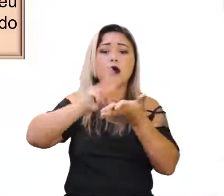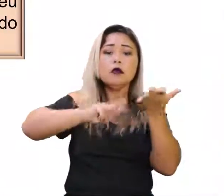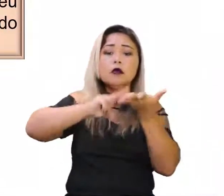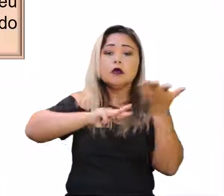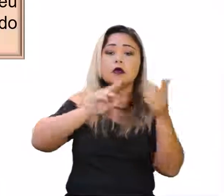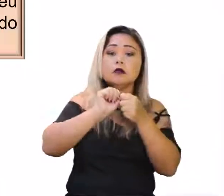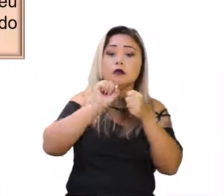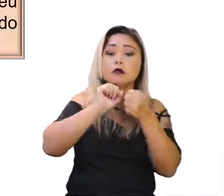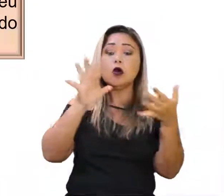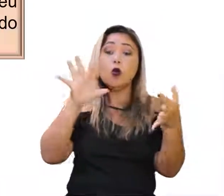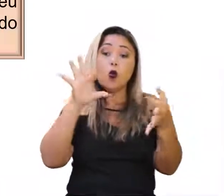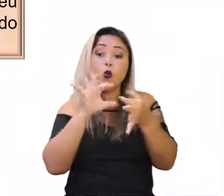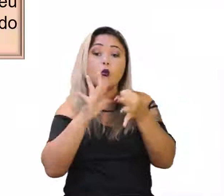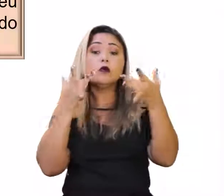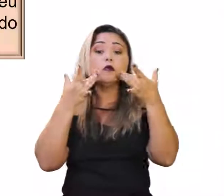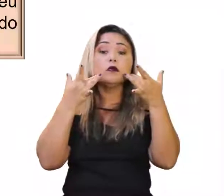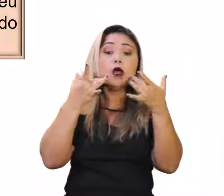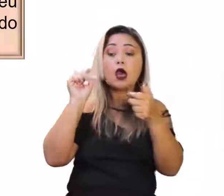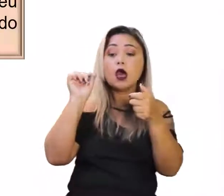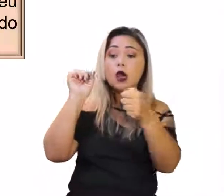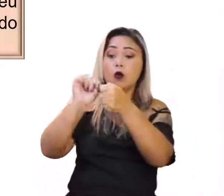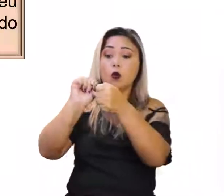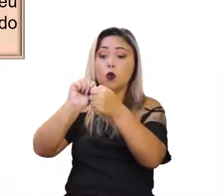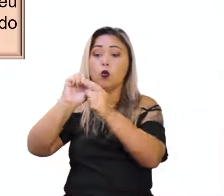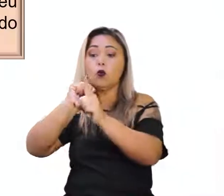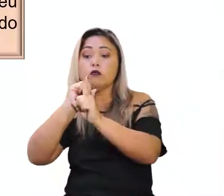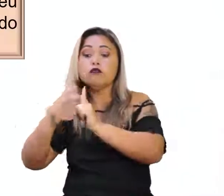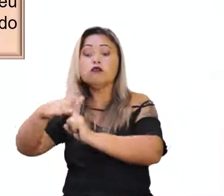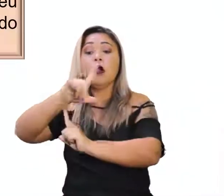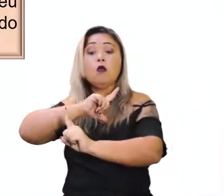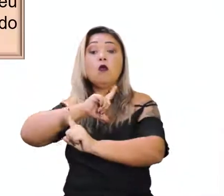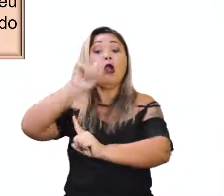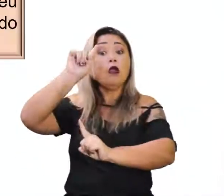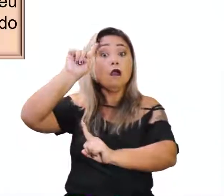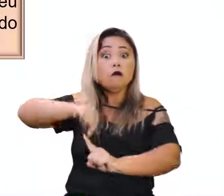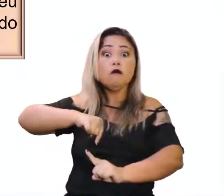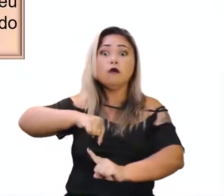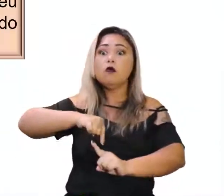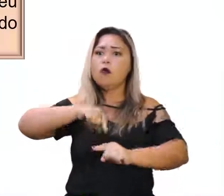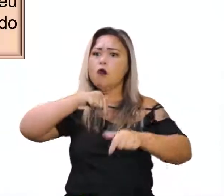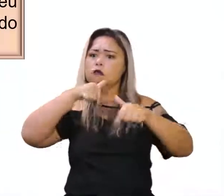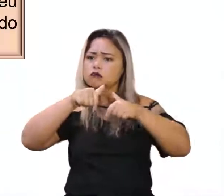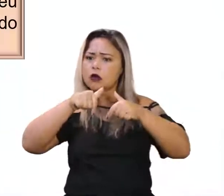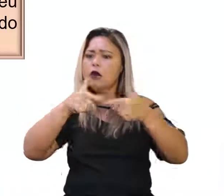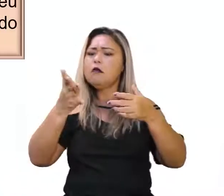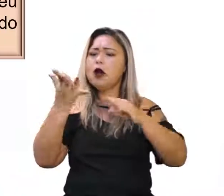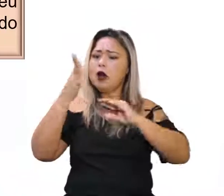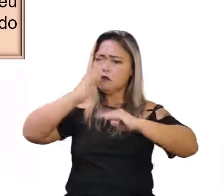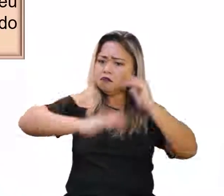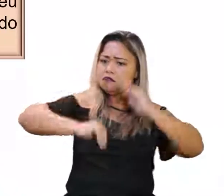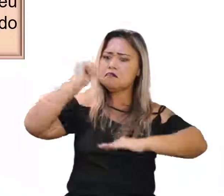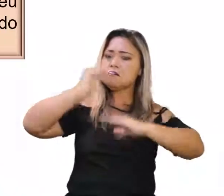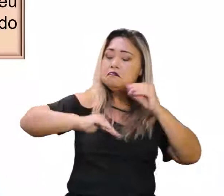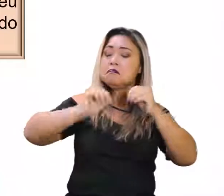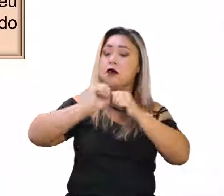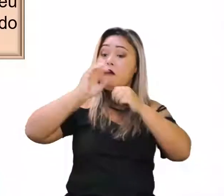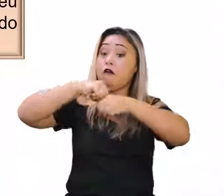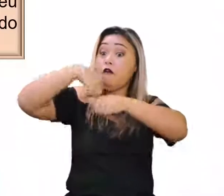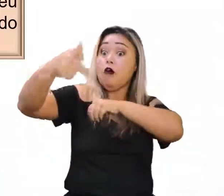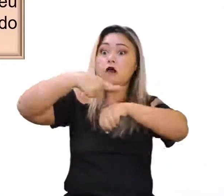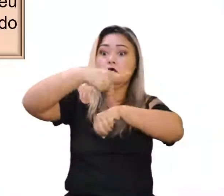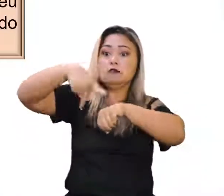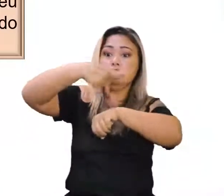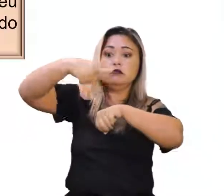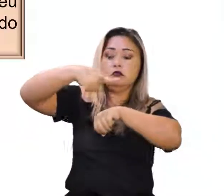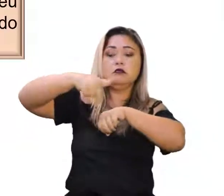ação social, e tornou seu trabalho conhecido internacionalmente. Sim, muito conhecido. Então, ele é um ícone